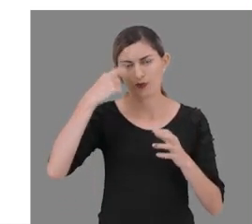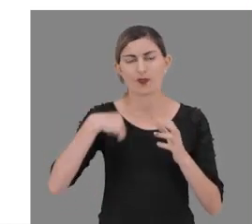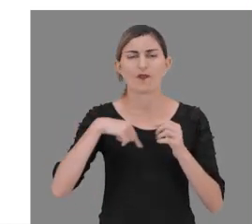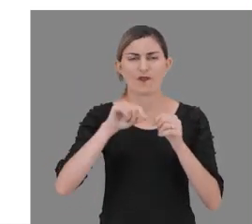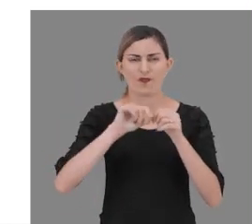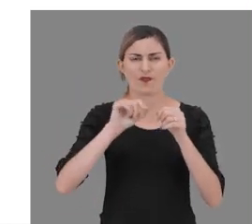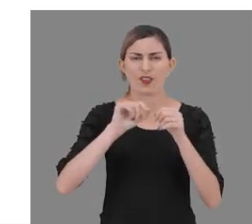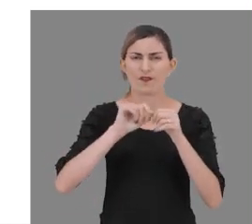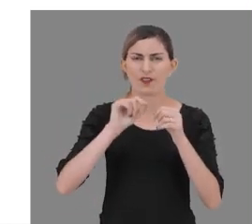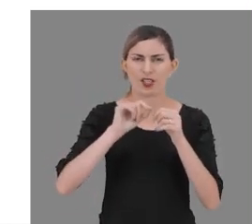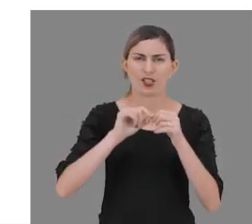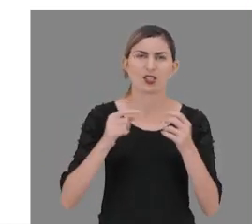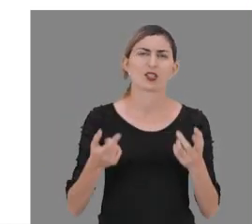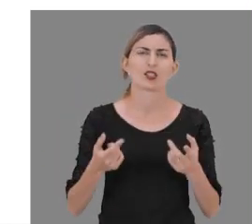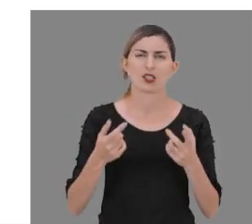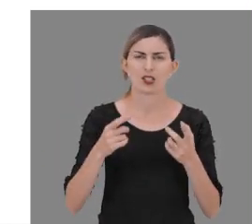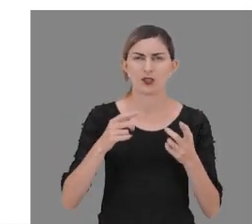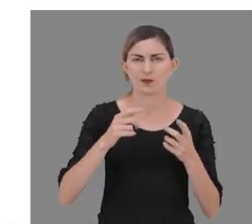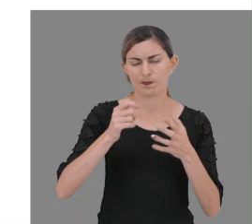então feito a